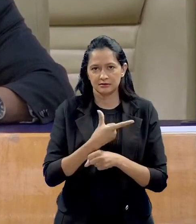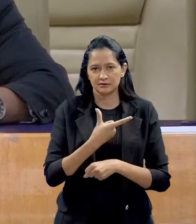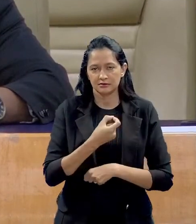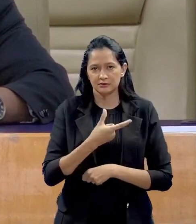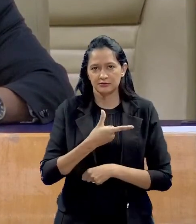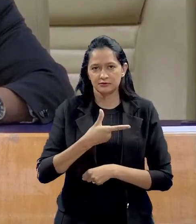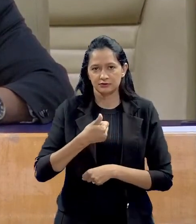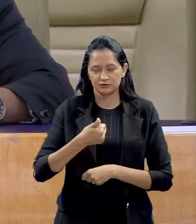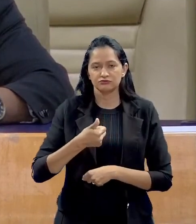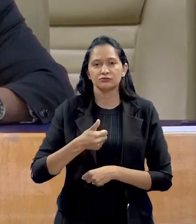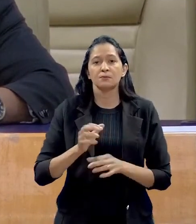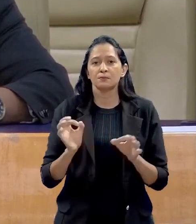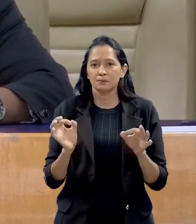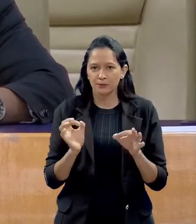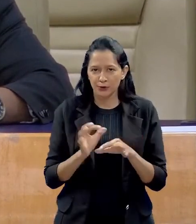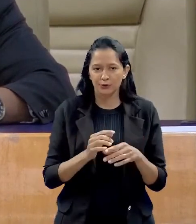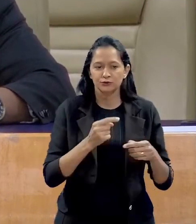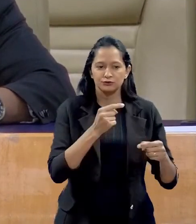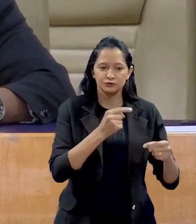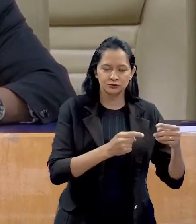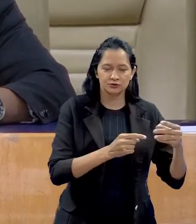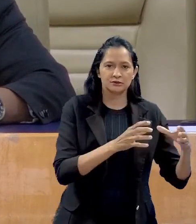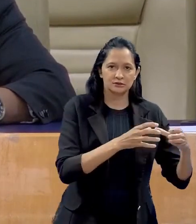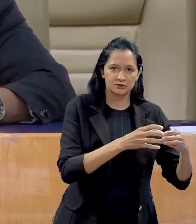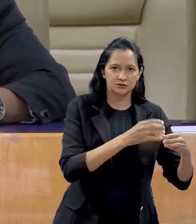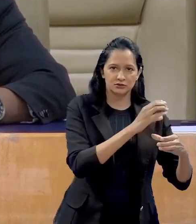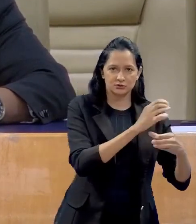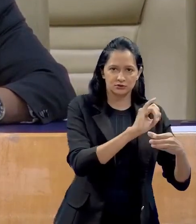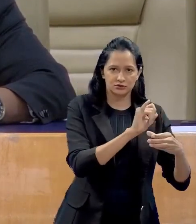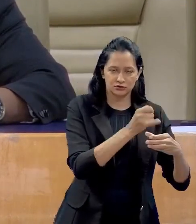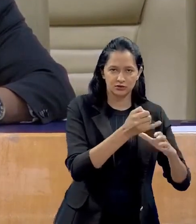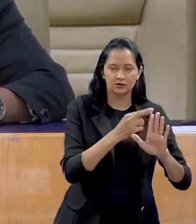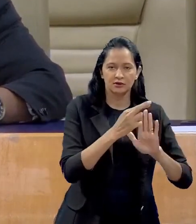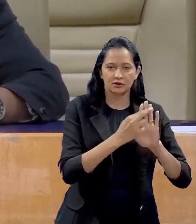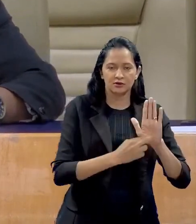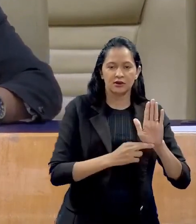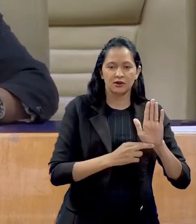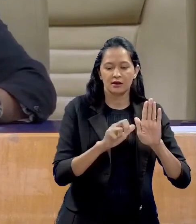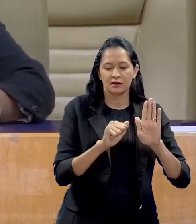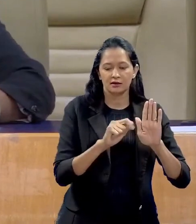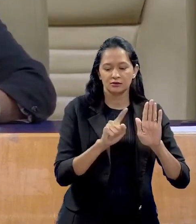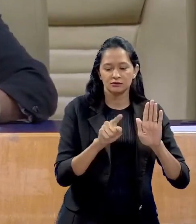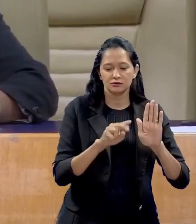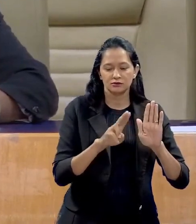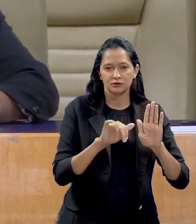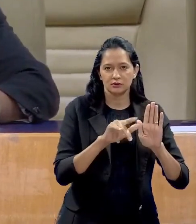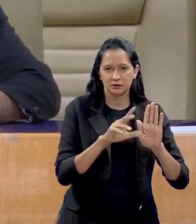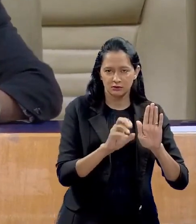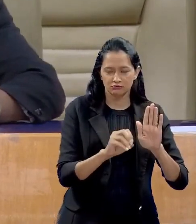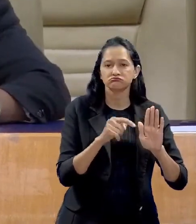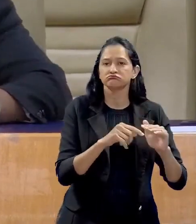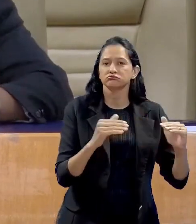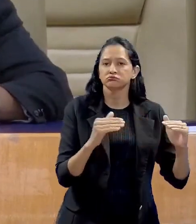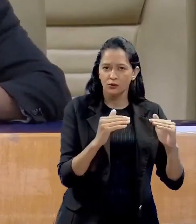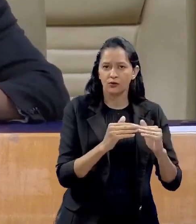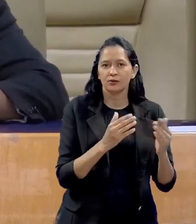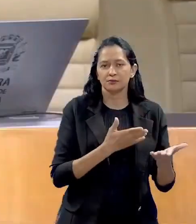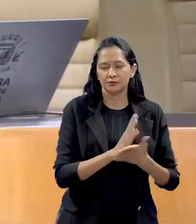pela Comissão de Constituição, Justiça e Redação, teve como relator o vereador Pedro Azulão, e a conclusão foi pela aprovação, senhor